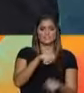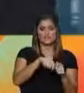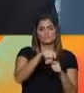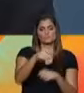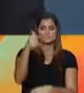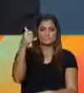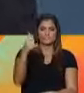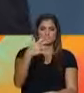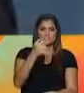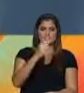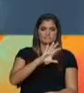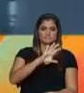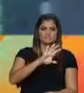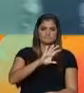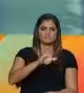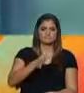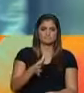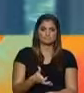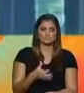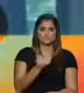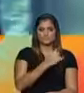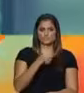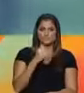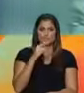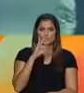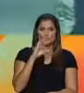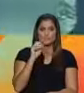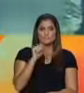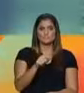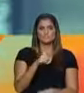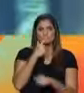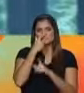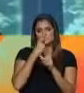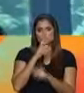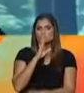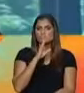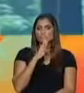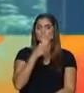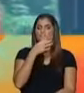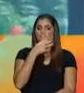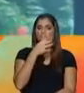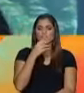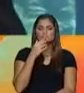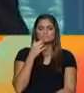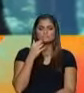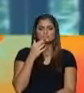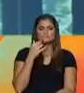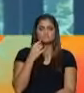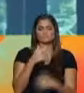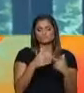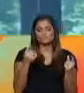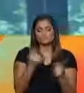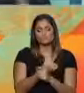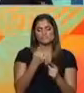de 15 municípios, estamos a falar de 240 mil habitantes e, portanto, estamos a falar de uma diversidade de produtos e